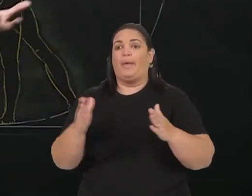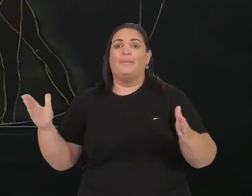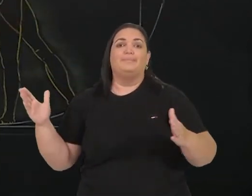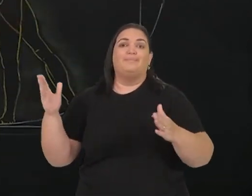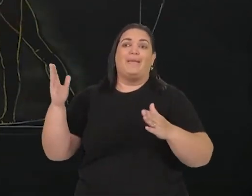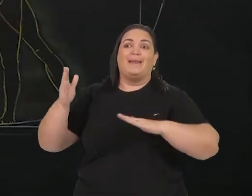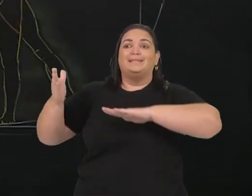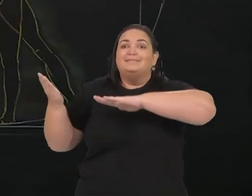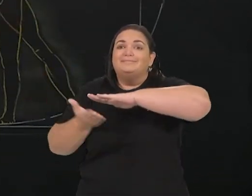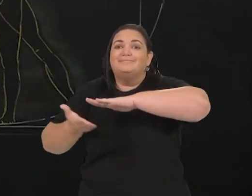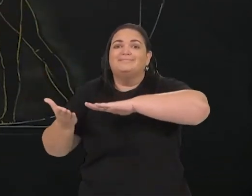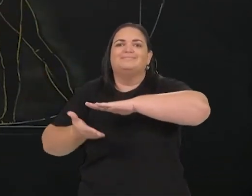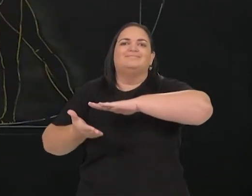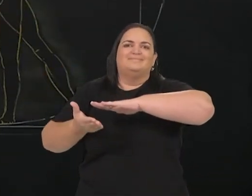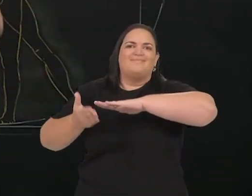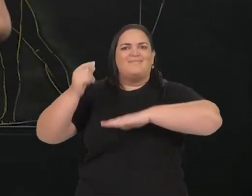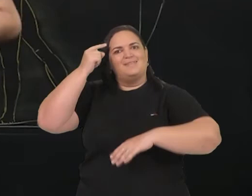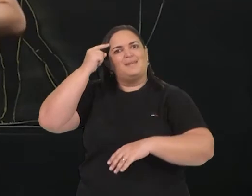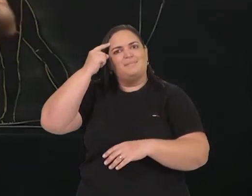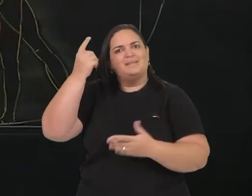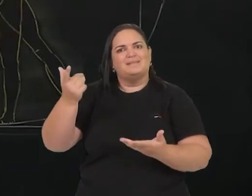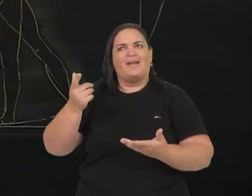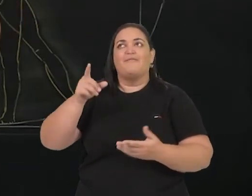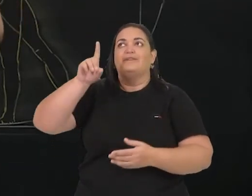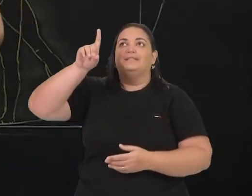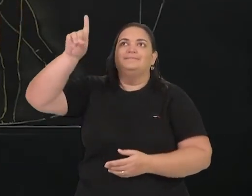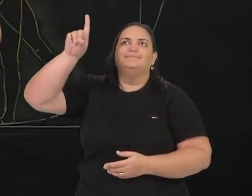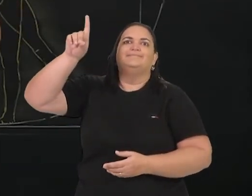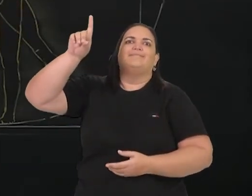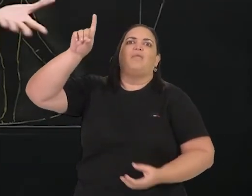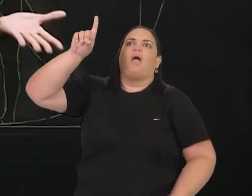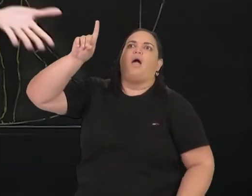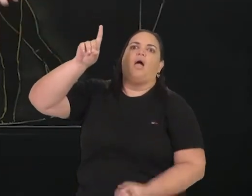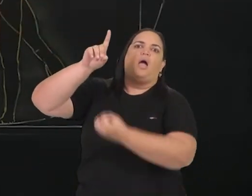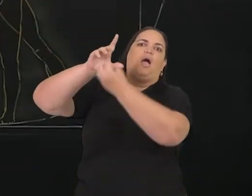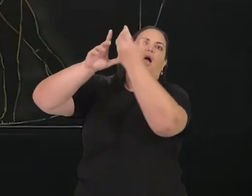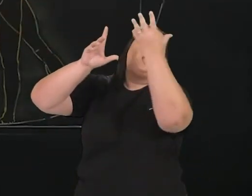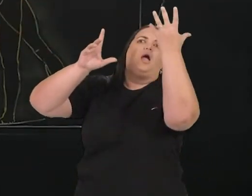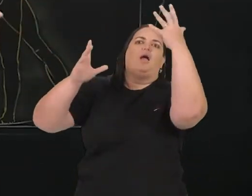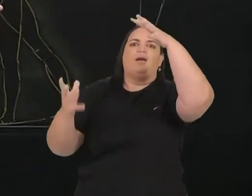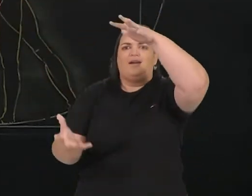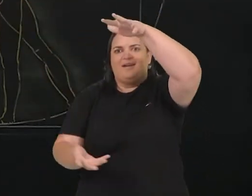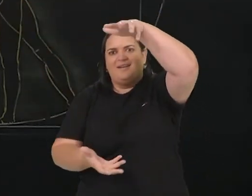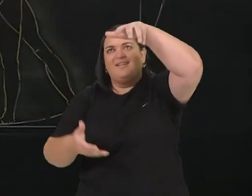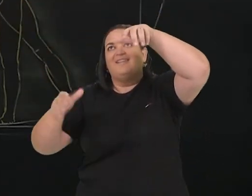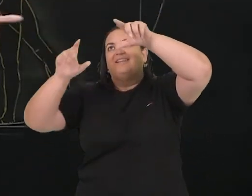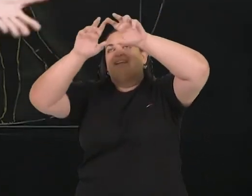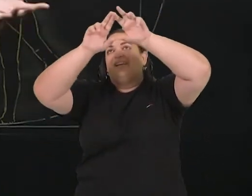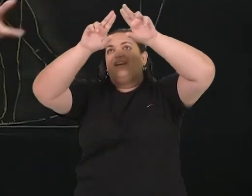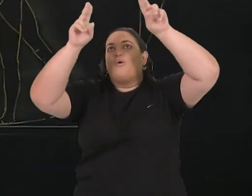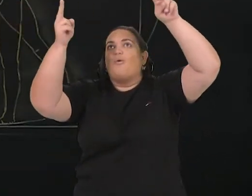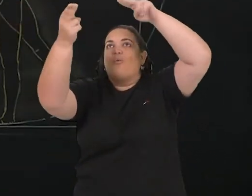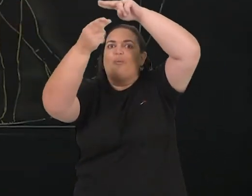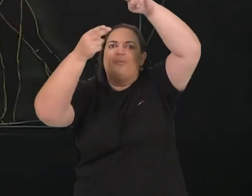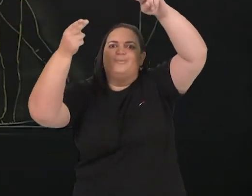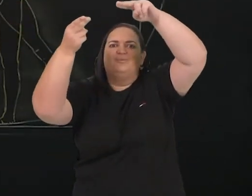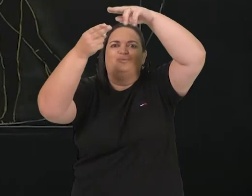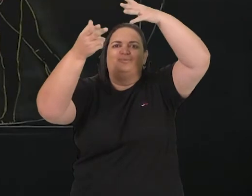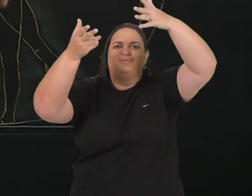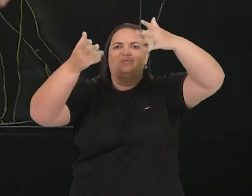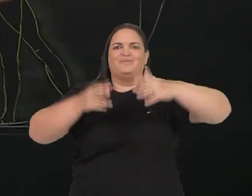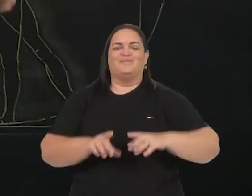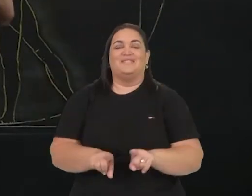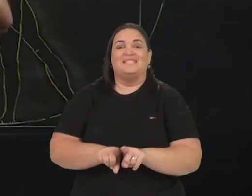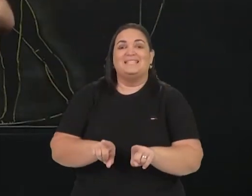Deus criou o universo e criou a Terra, que era muito importante, logo teria que estar no centro desse universo, e criou